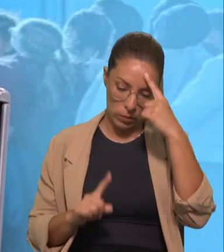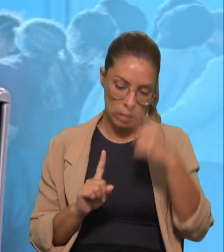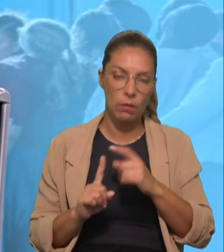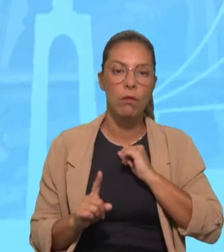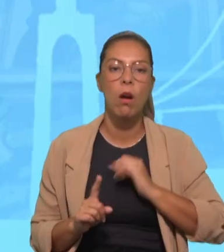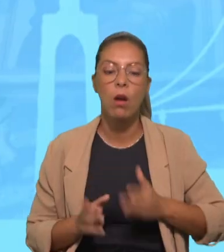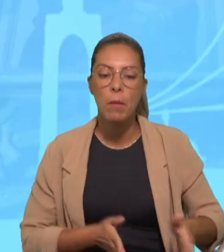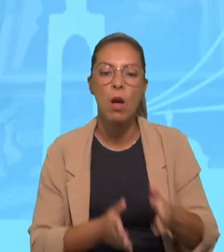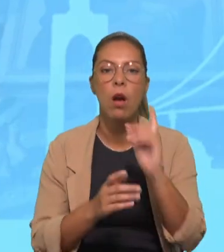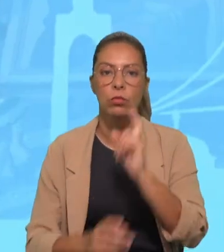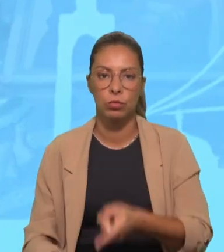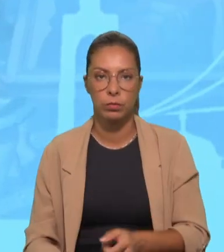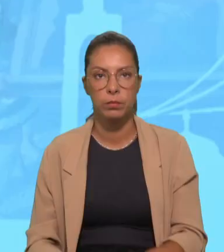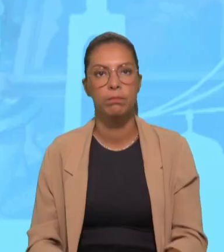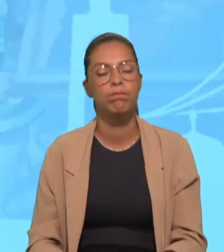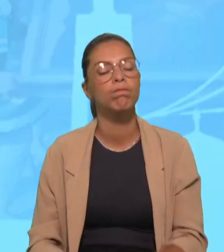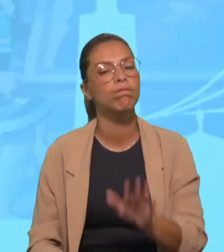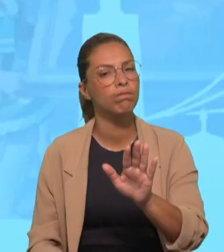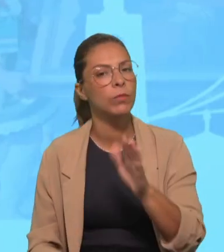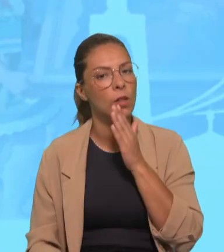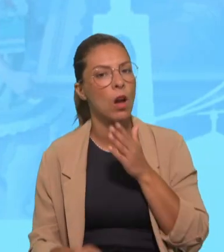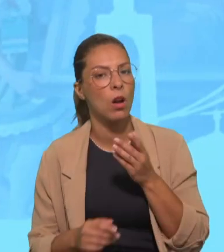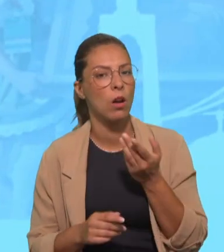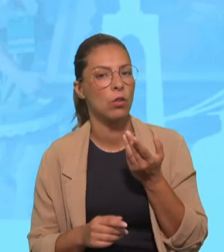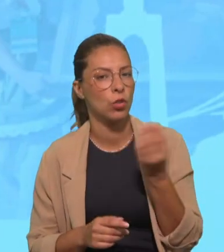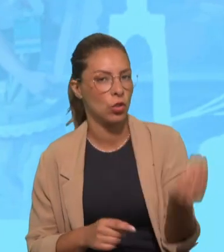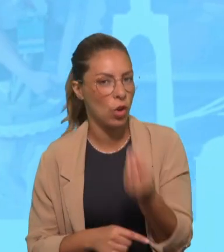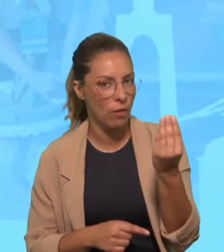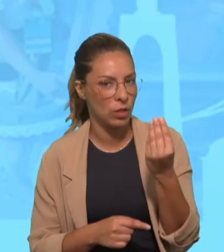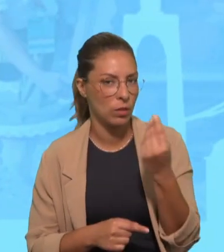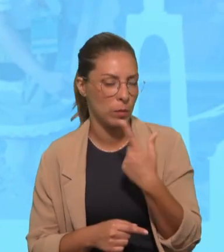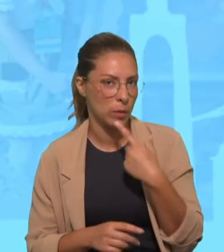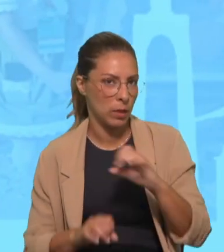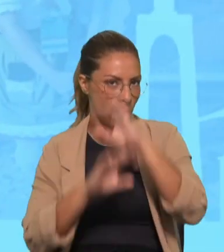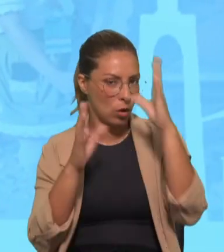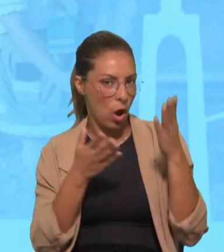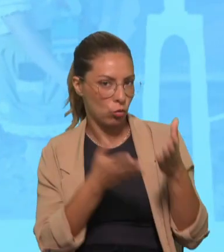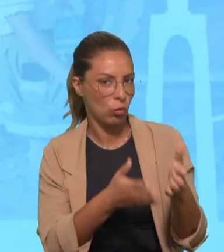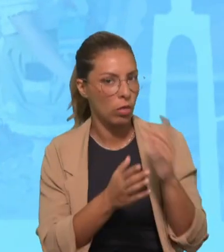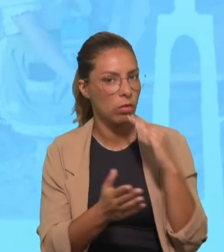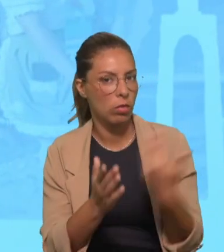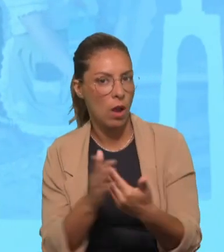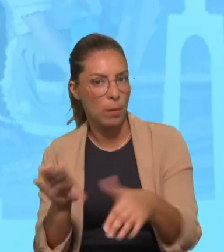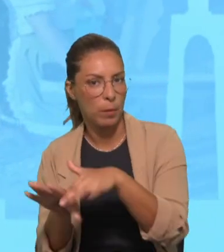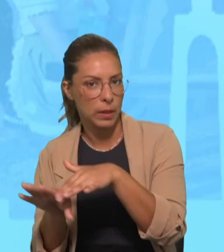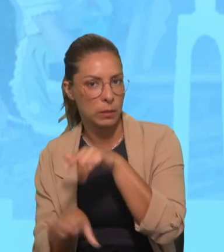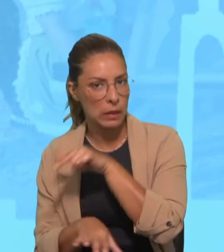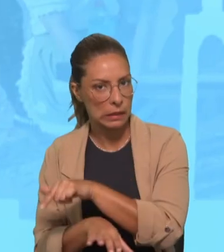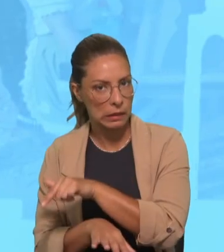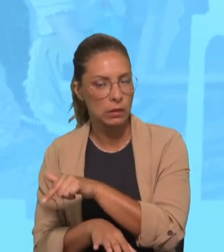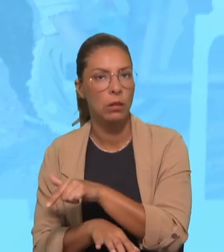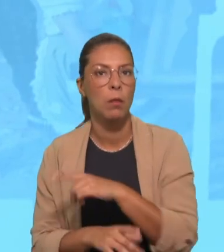muda aos jovens a participar numa semana missionária? Que leitura é que o Padre Pedro, acompanhando os jovens e nesta altura também